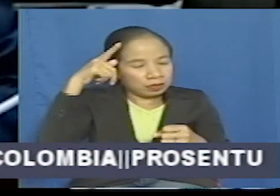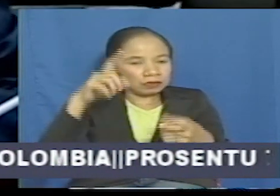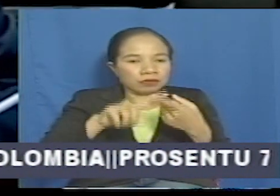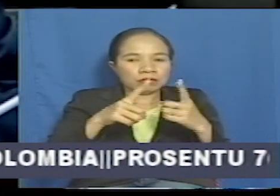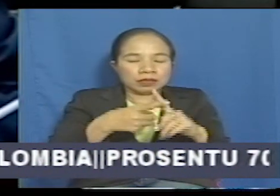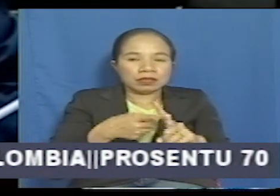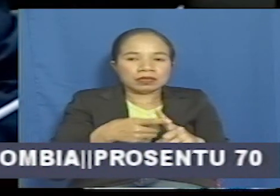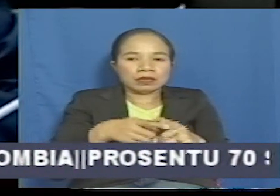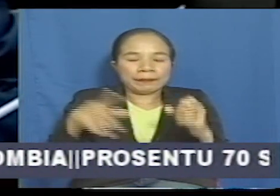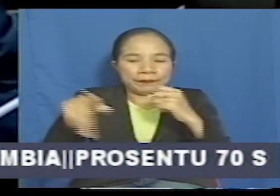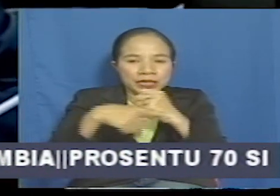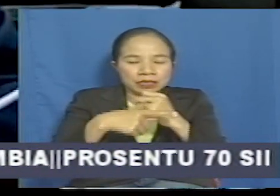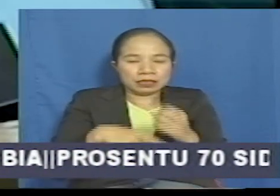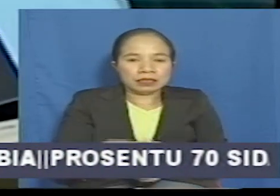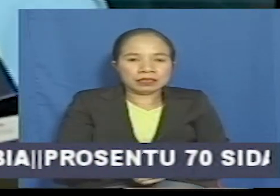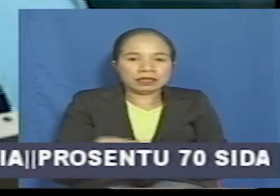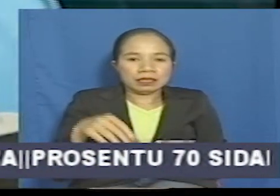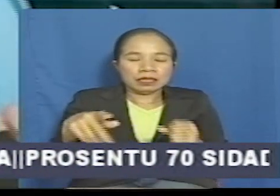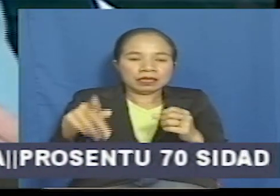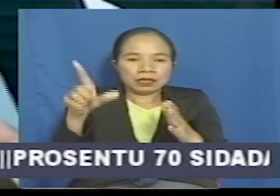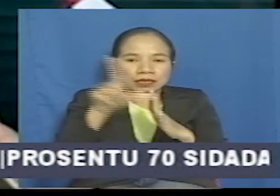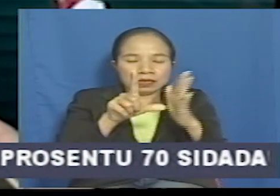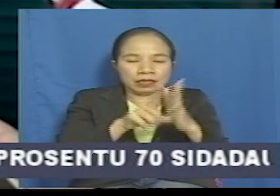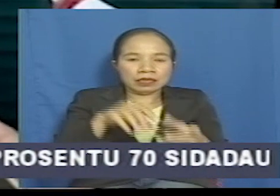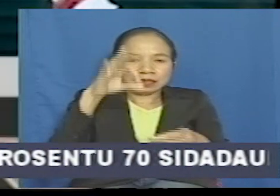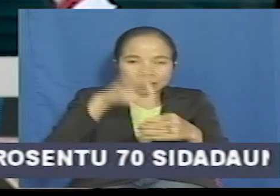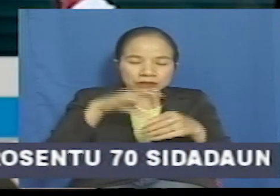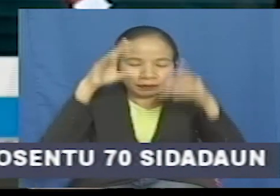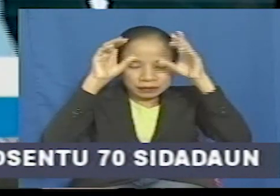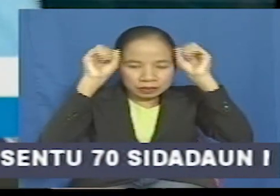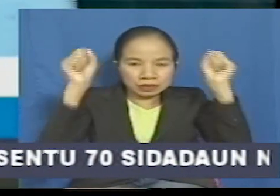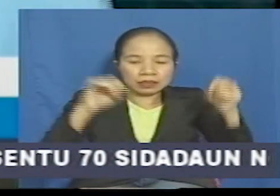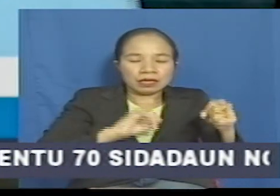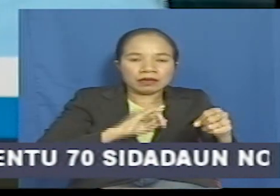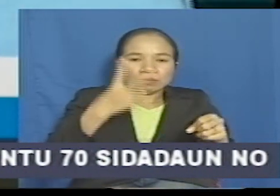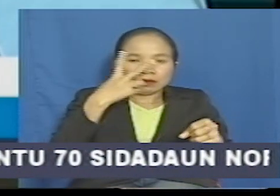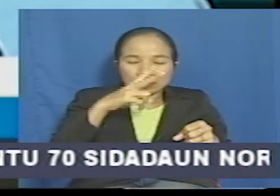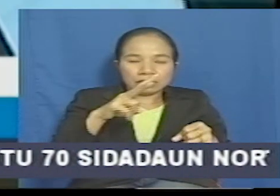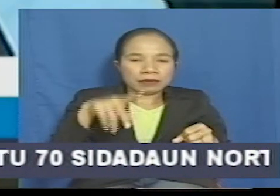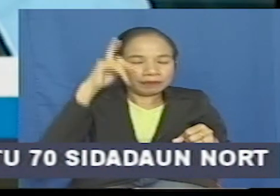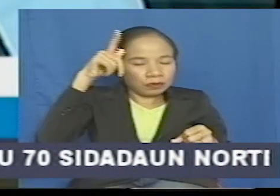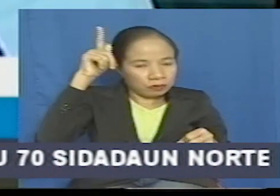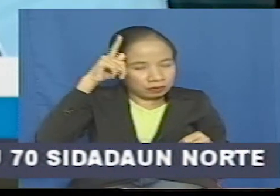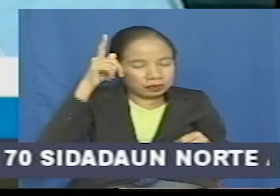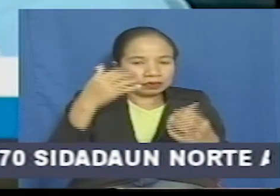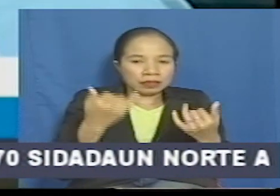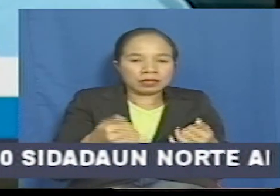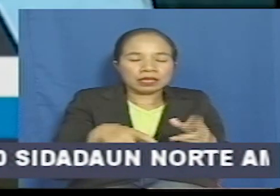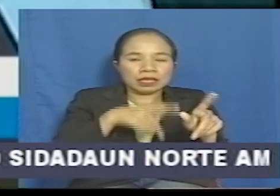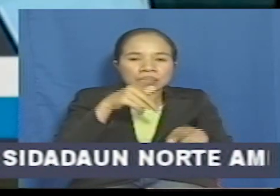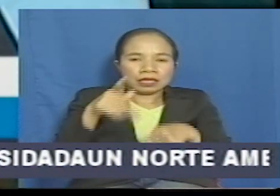coligação partidária. Lei eleições presidenciais, ao reino contudo, é mais político. Ora, se não é tarona candidato